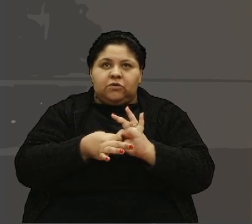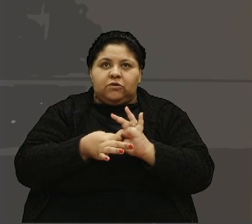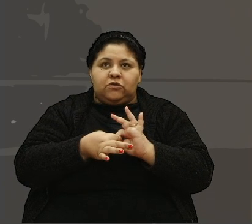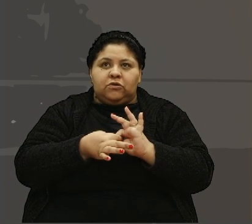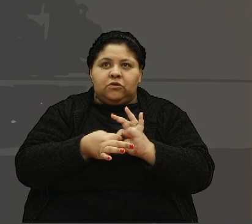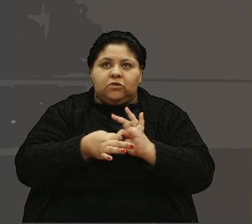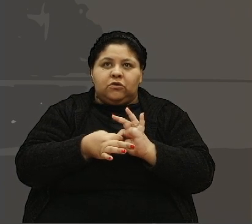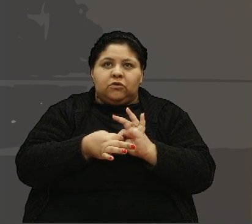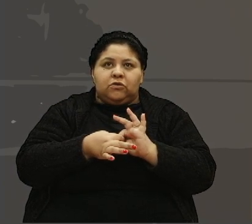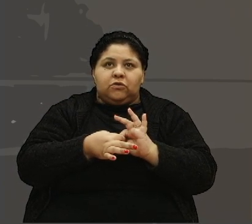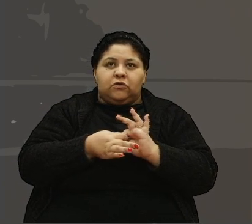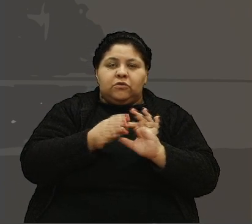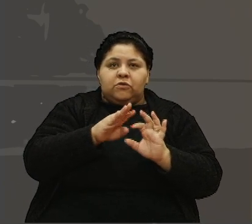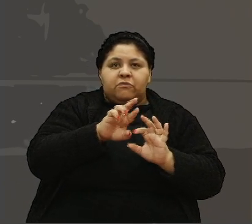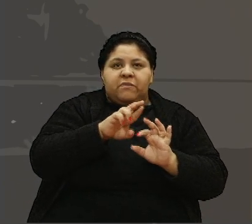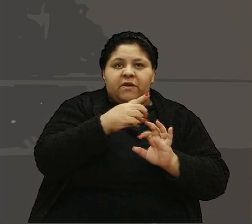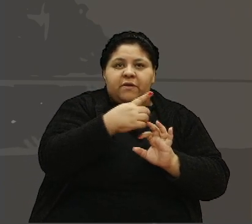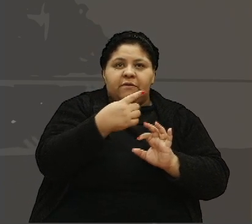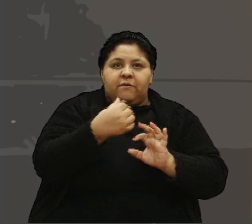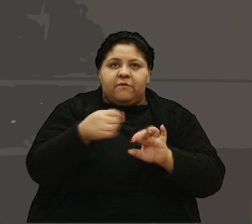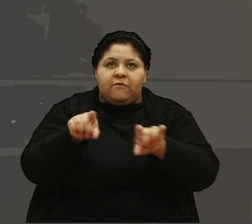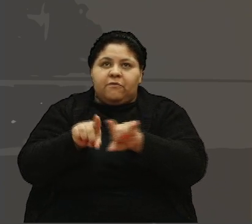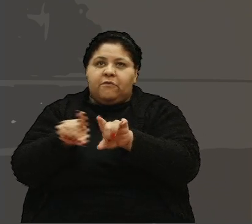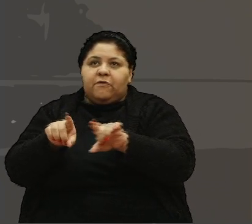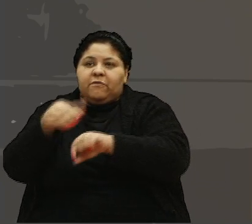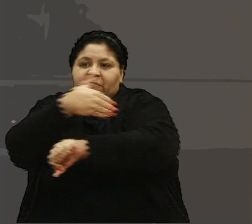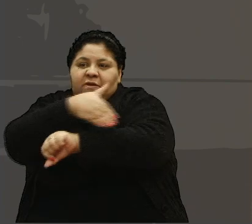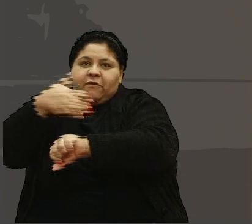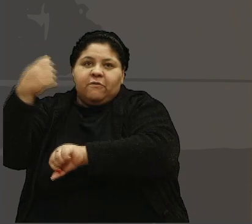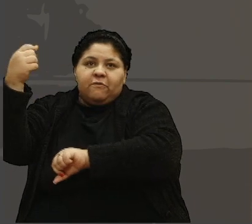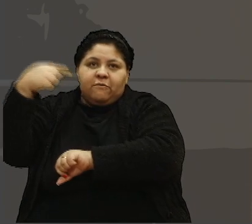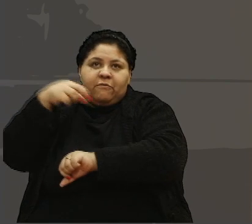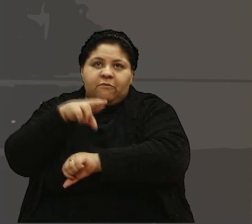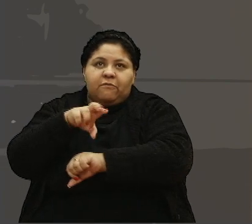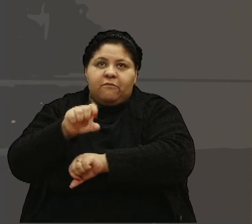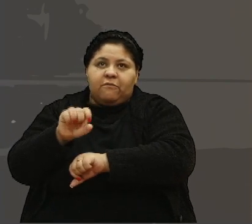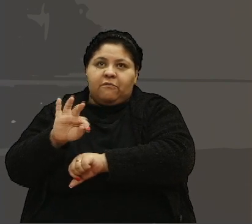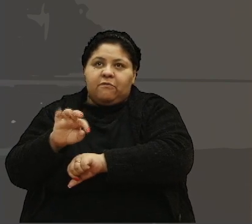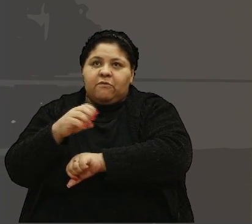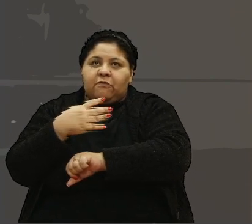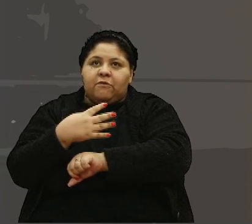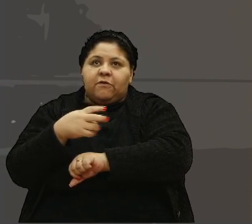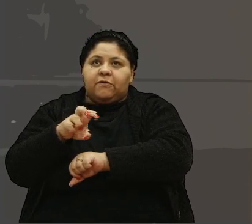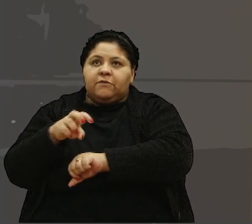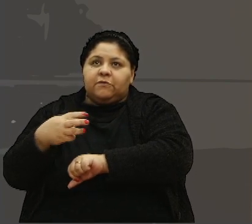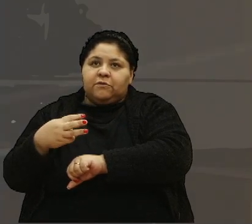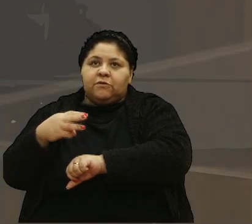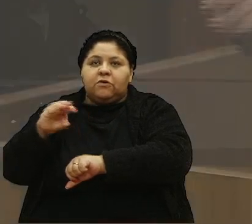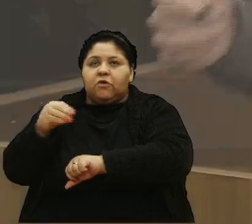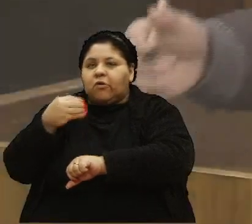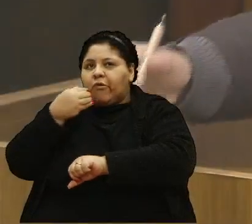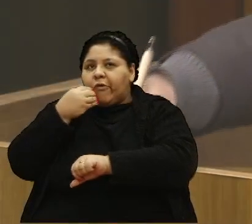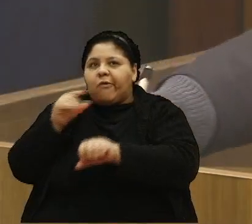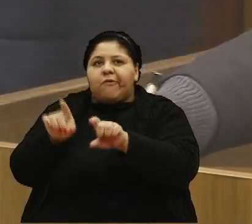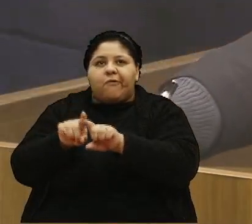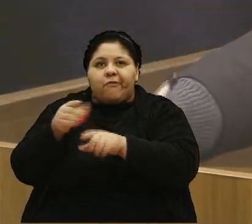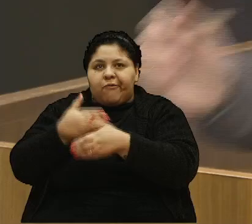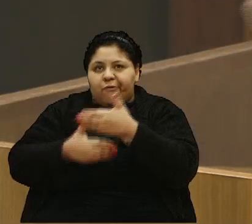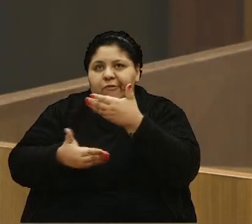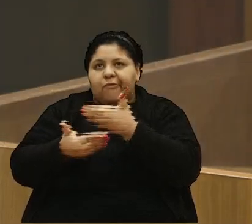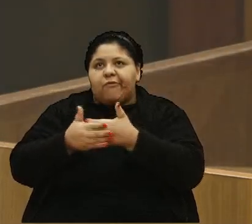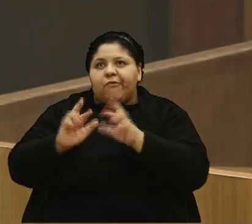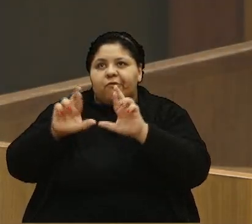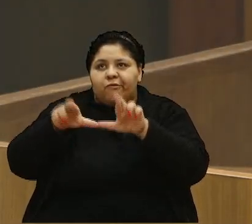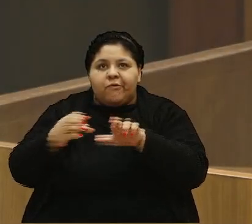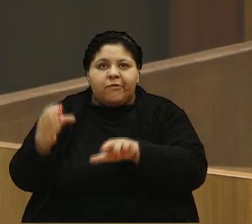alternativa entre BR-116 e a Rota do Sol RST 453. E, claro, também toda aquela região